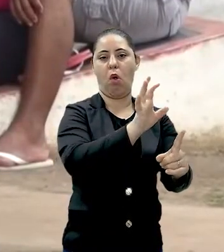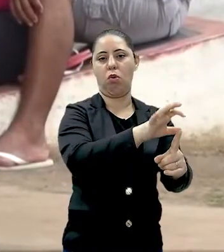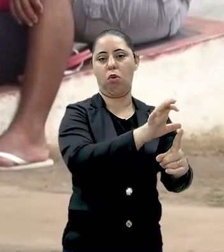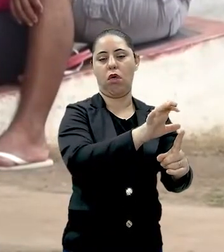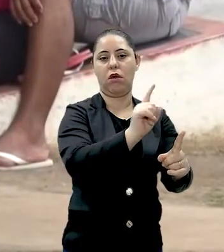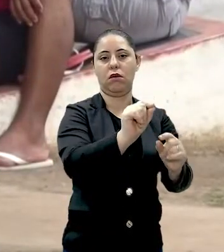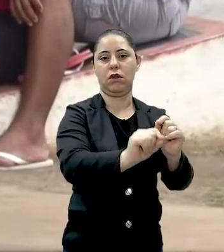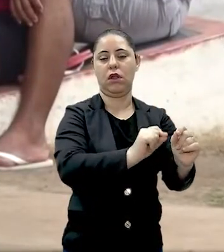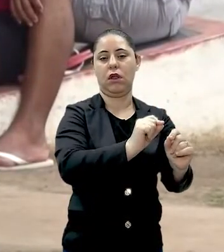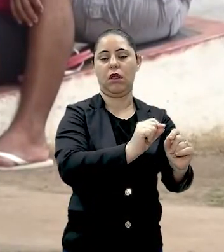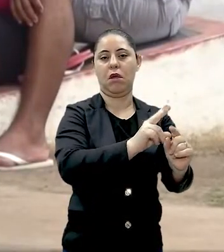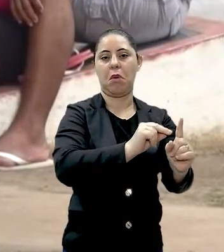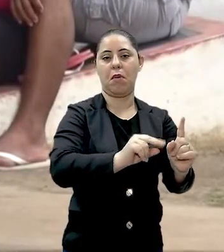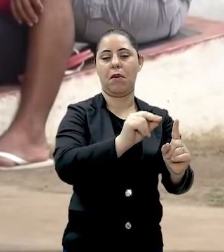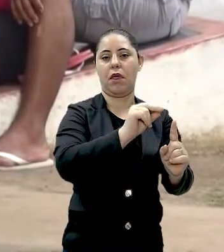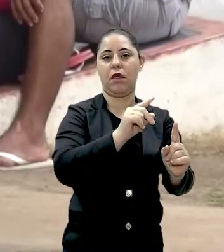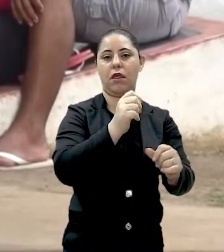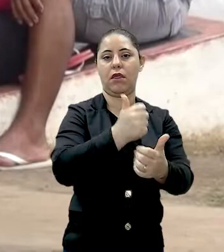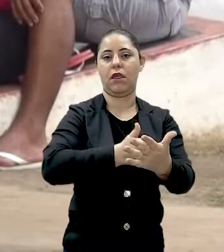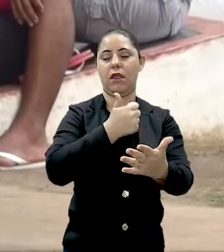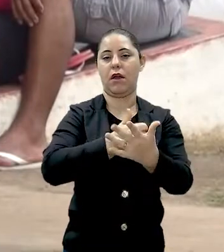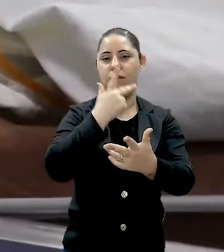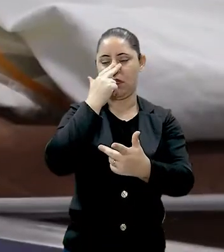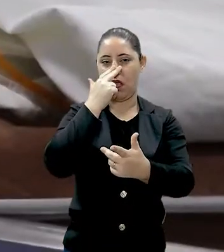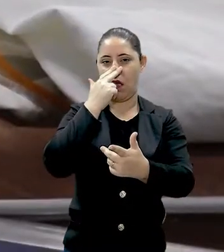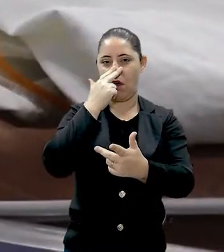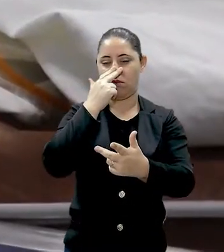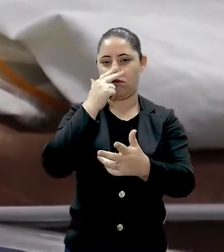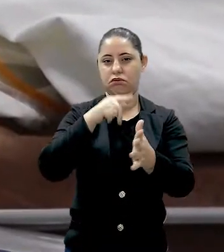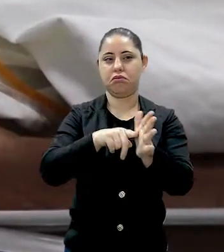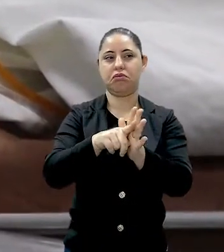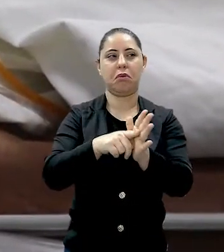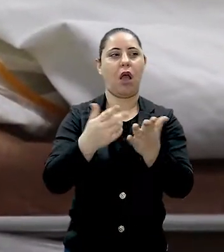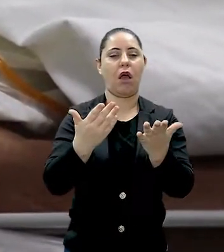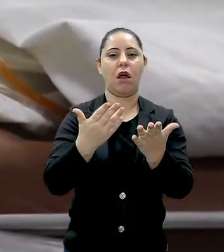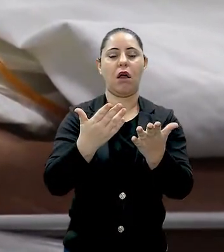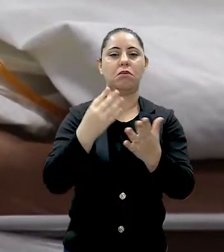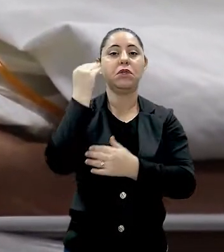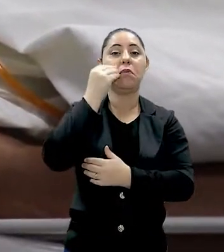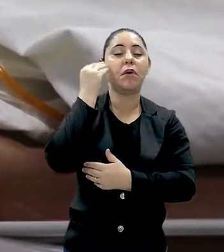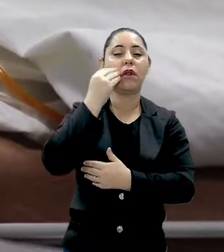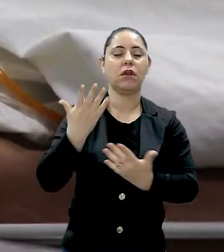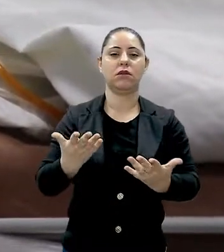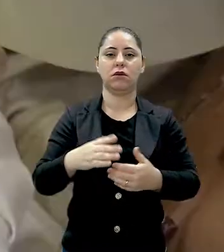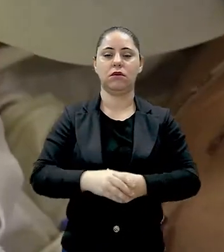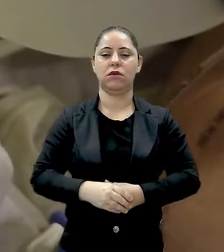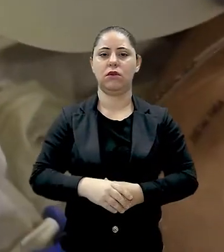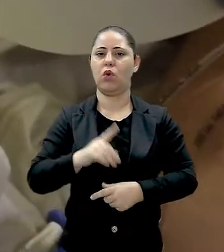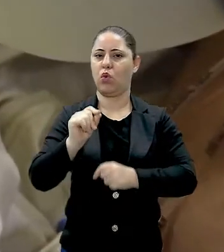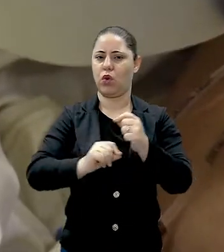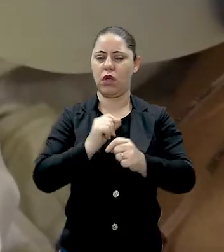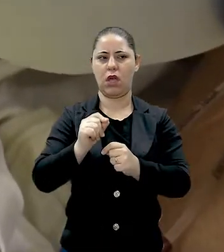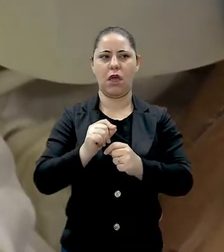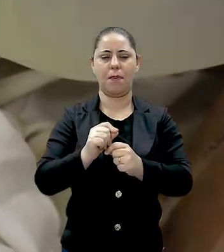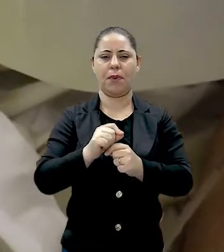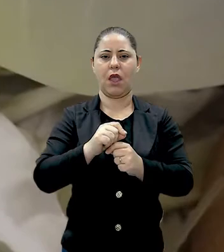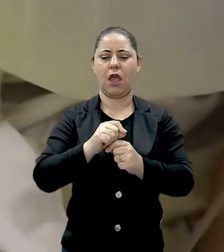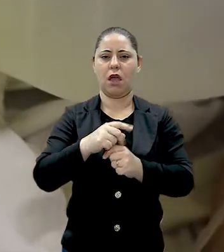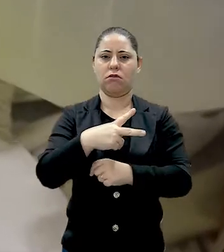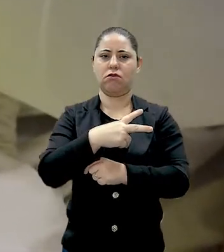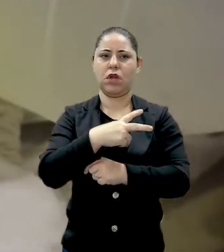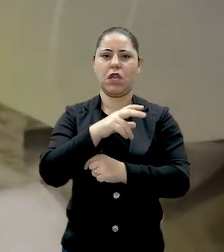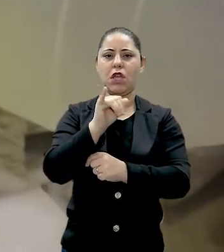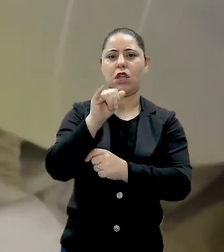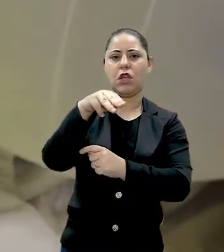influência dele, de tentar fazer no Brasil um laboratório, uma experiência. Essa questão da imunidade